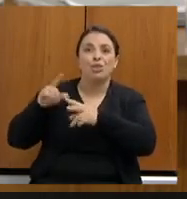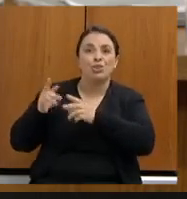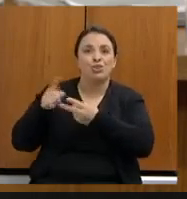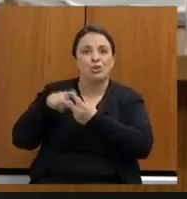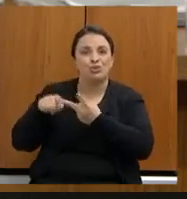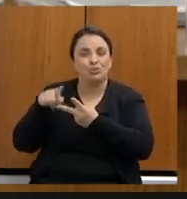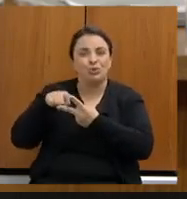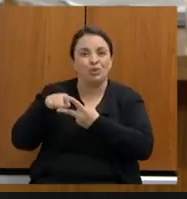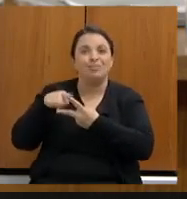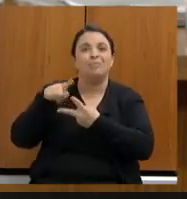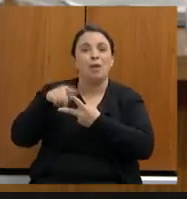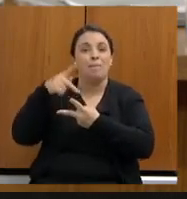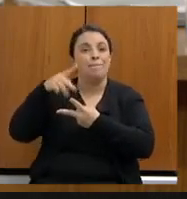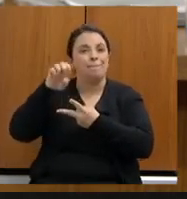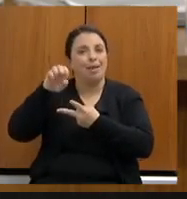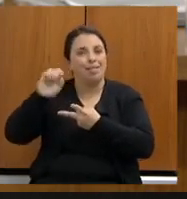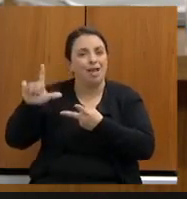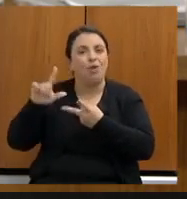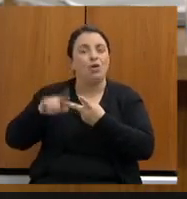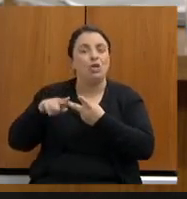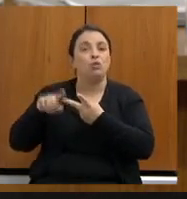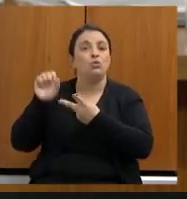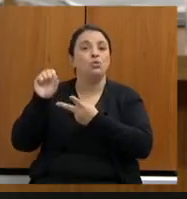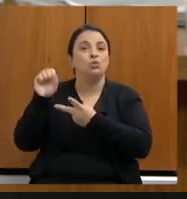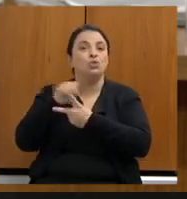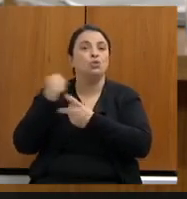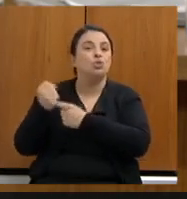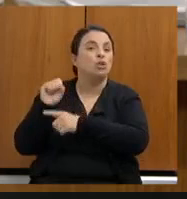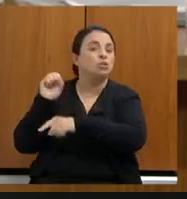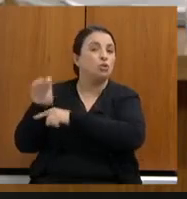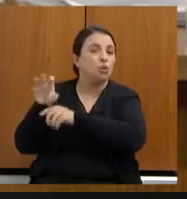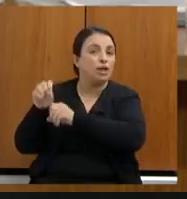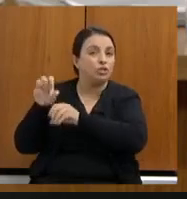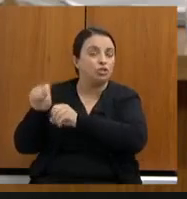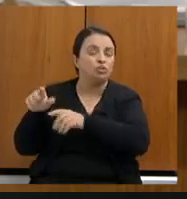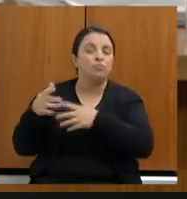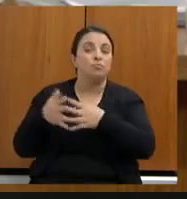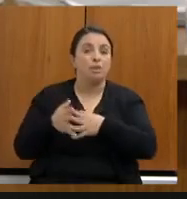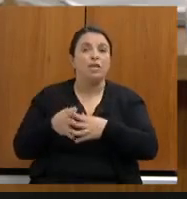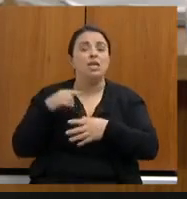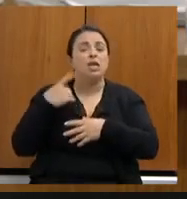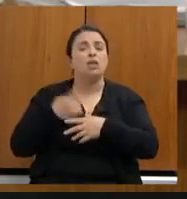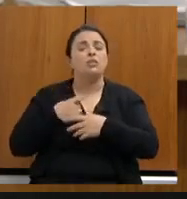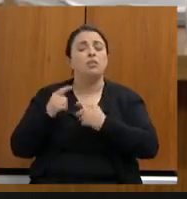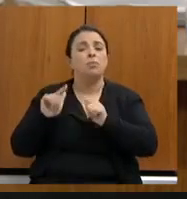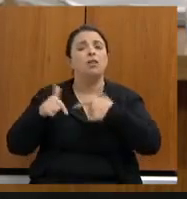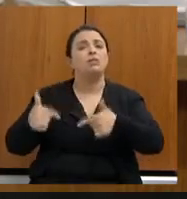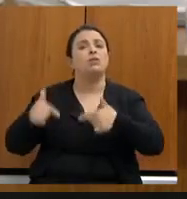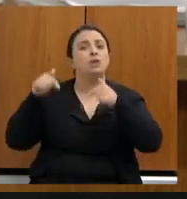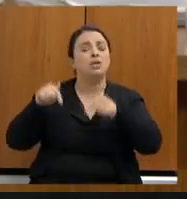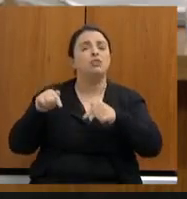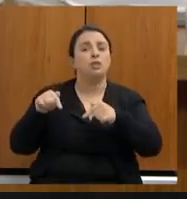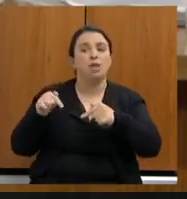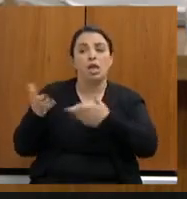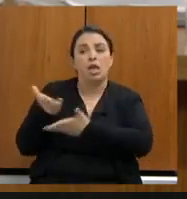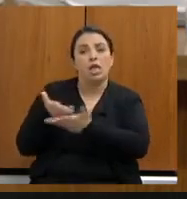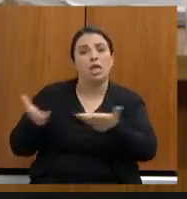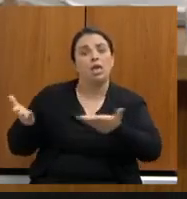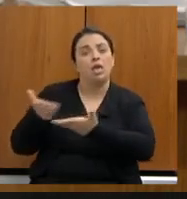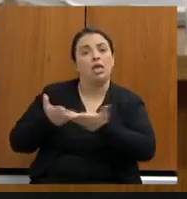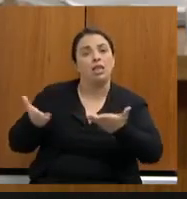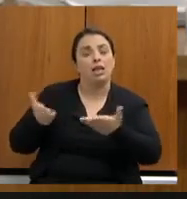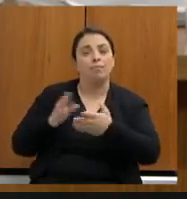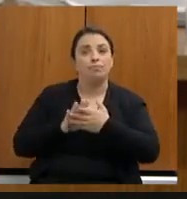da cirurgia é justamente tentar unir todas as tropas segurança porque a gente tem feito isso aqui no estado e os índices de violência de